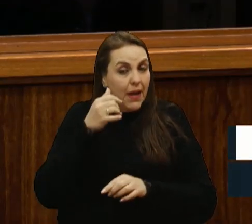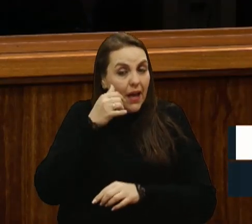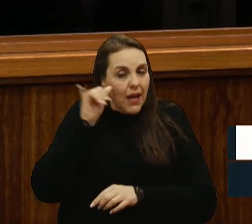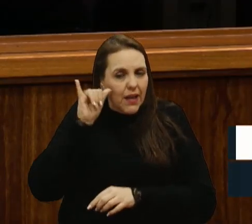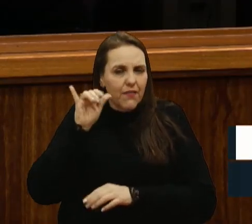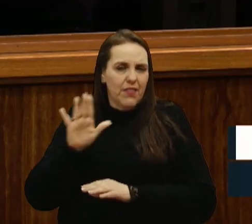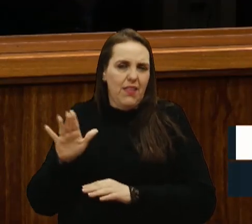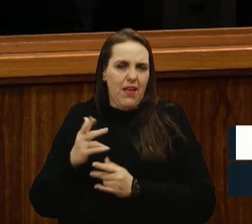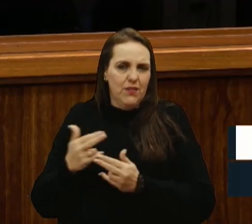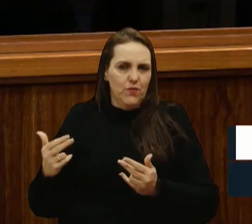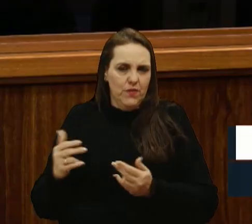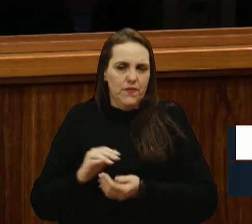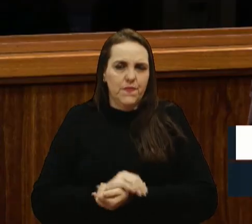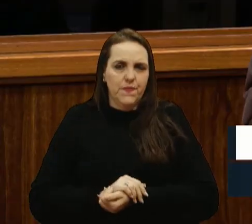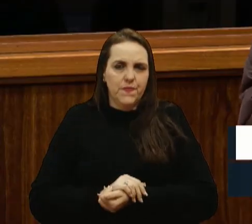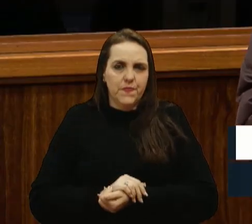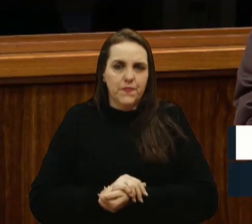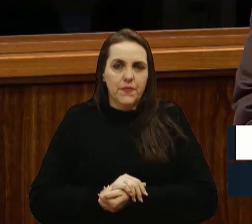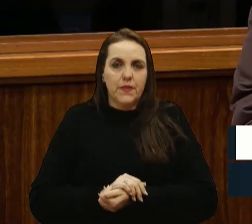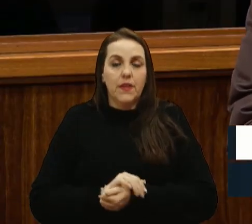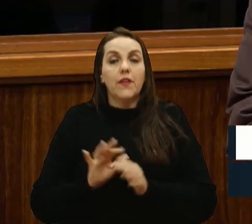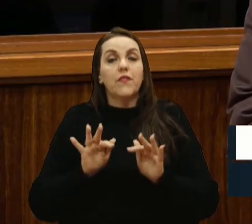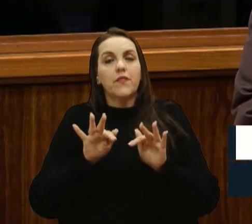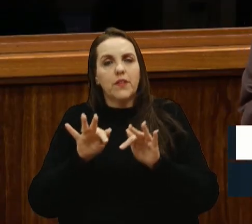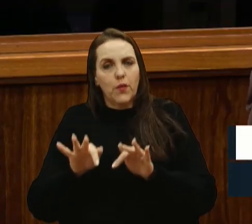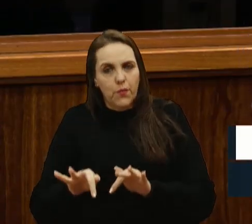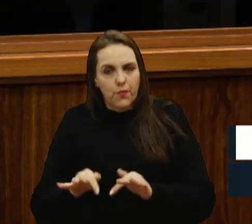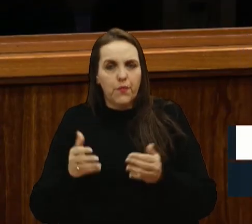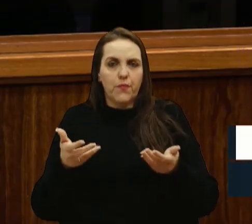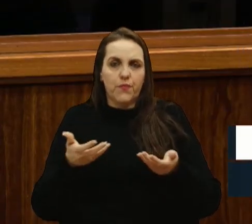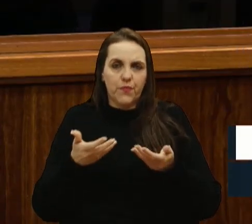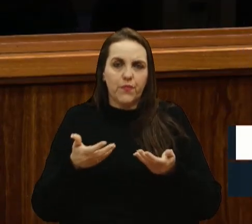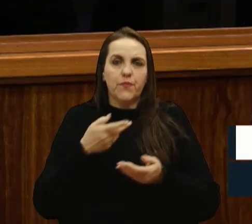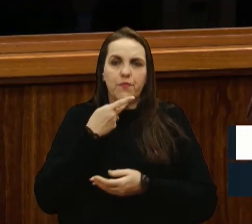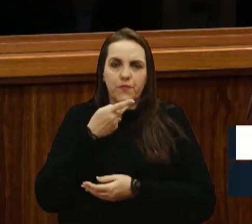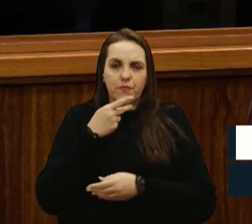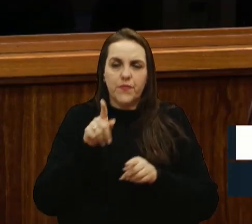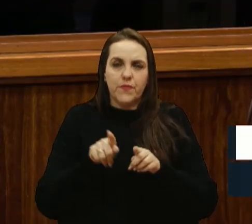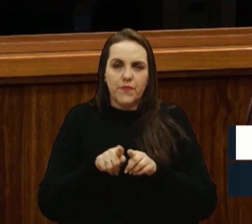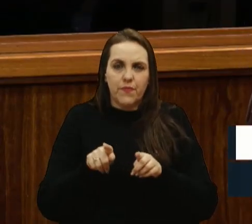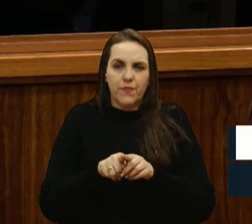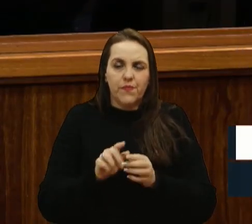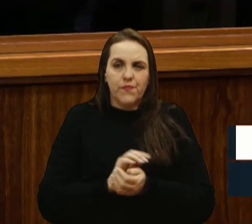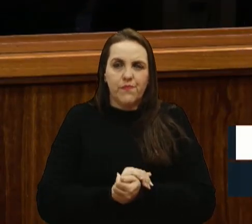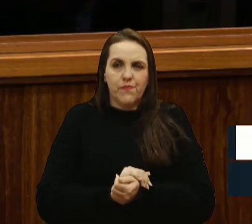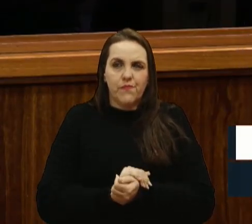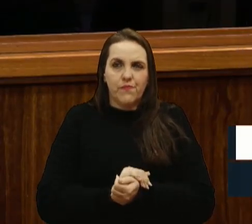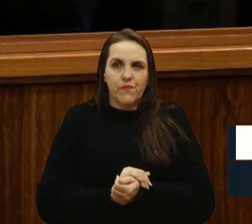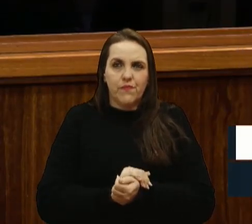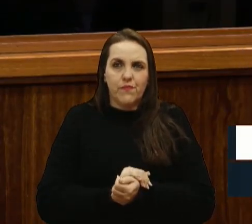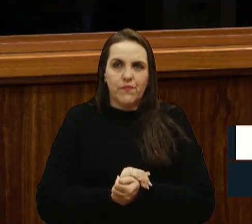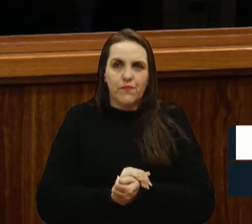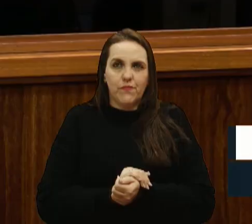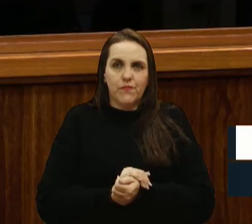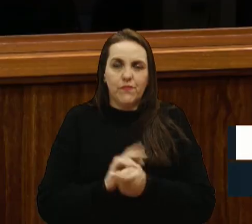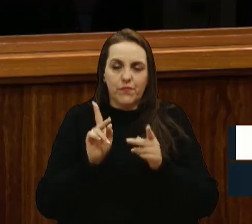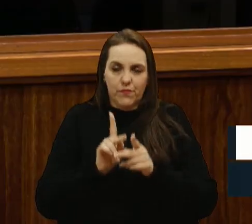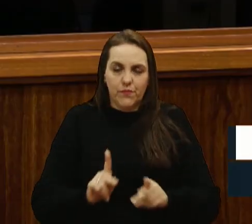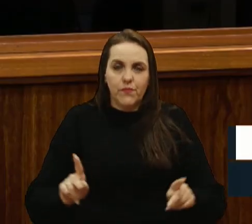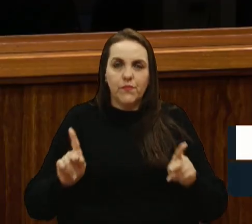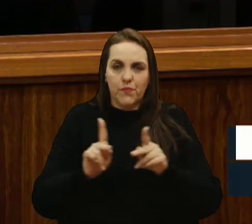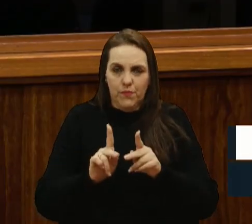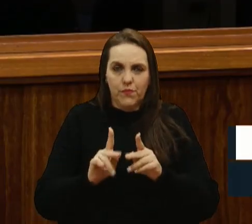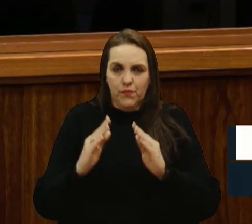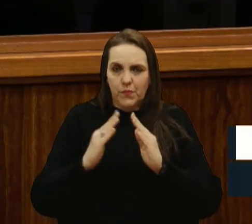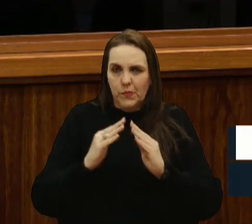preventivos. E, por fim, eu também queria colocar da situação da população em situação